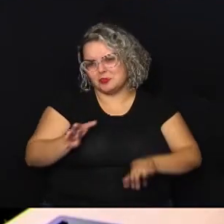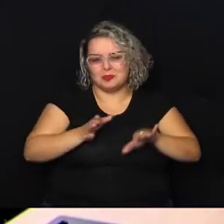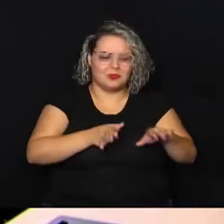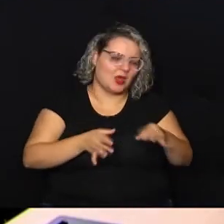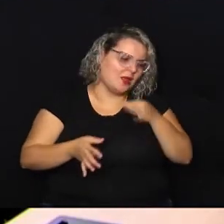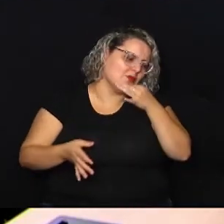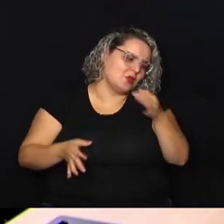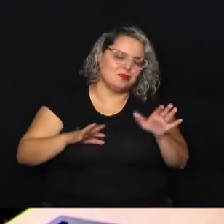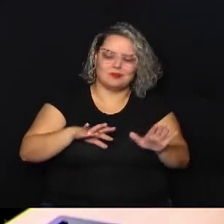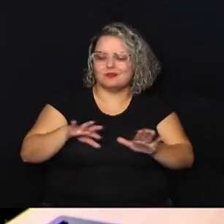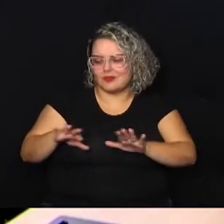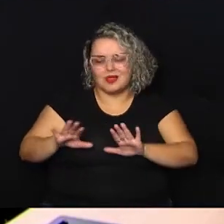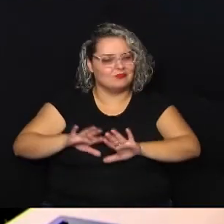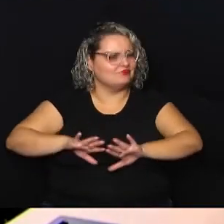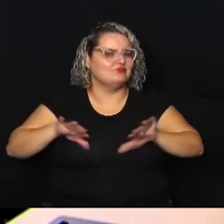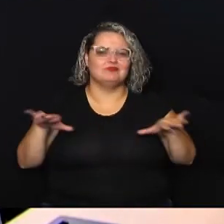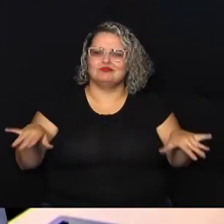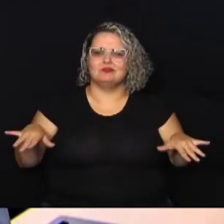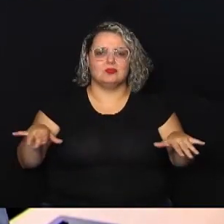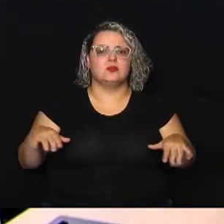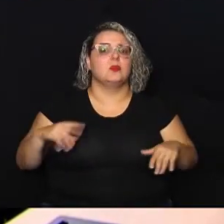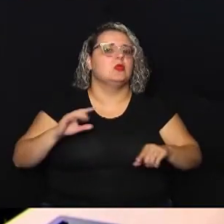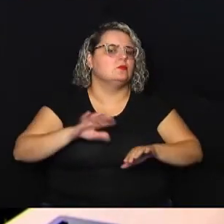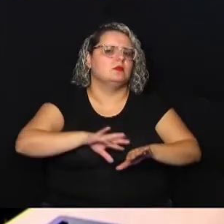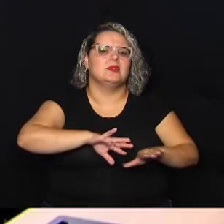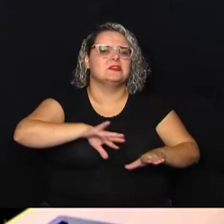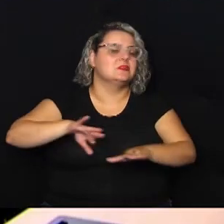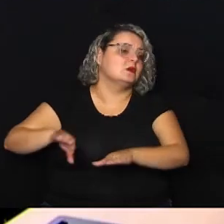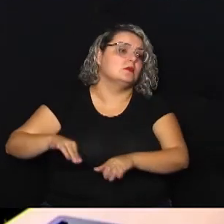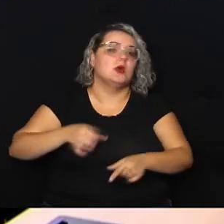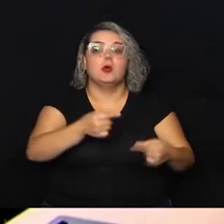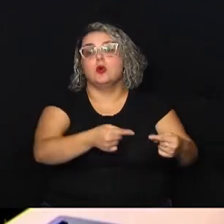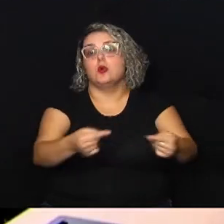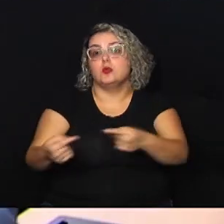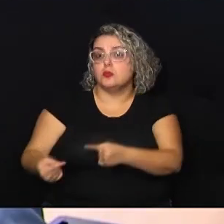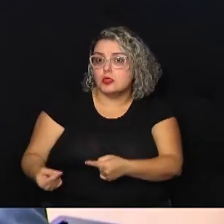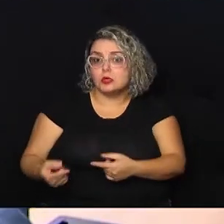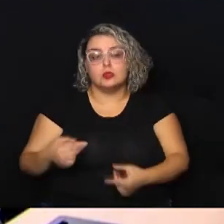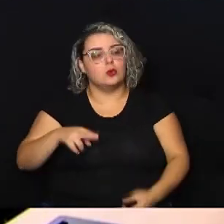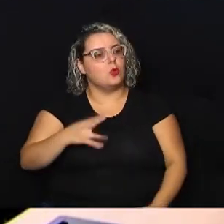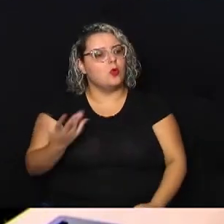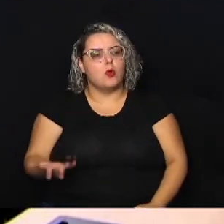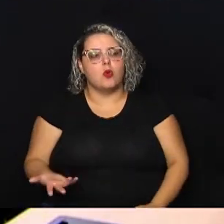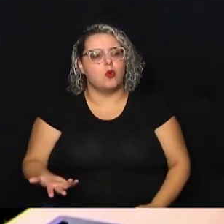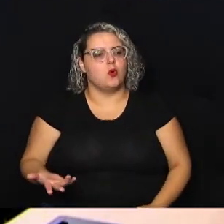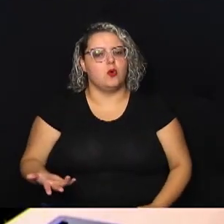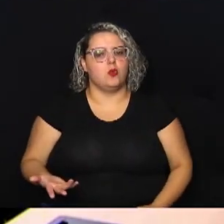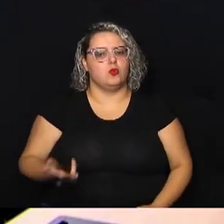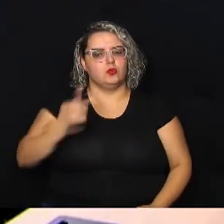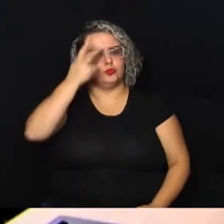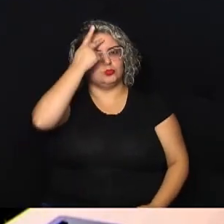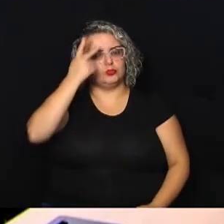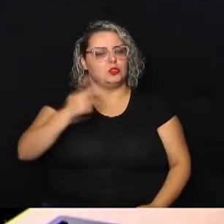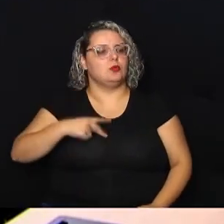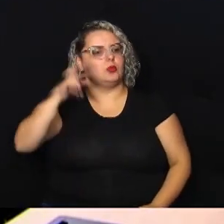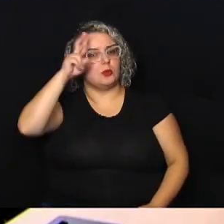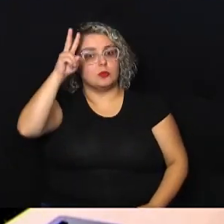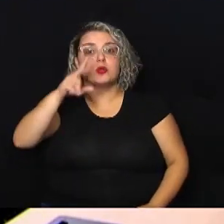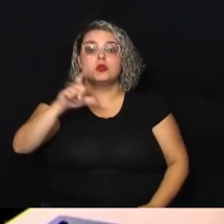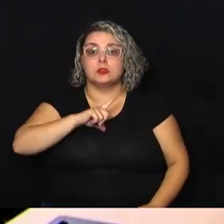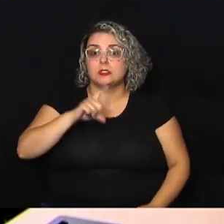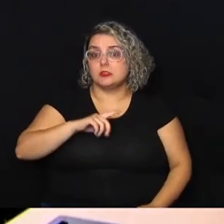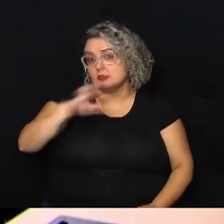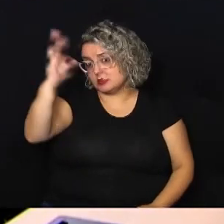outro de fora da discussão político ou da própria história que existe no nosso